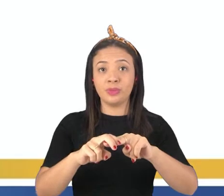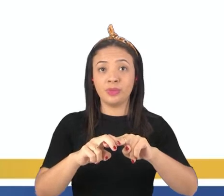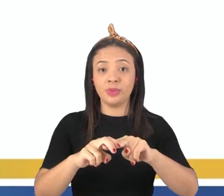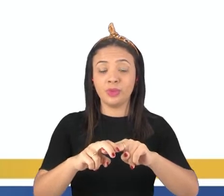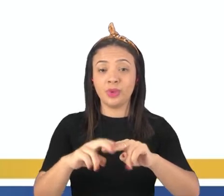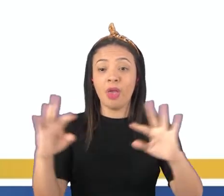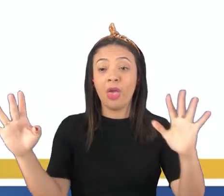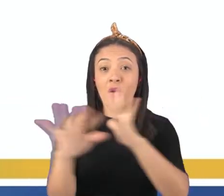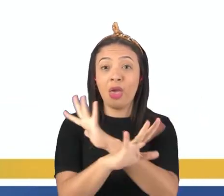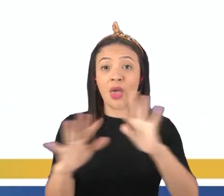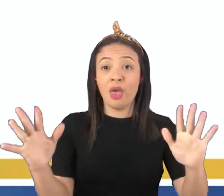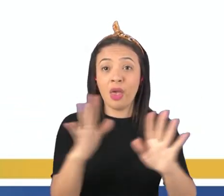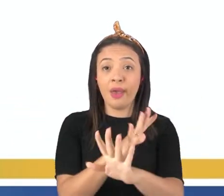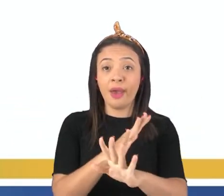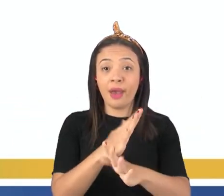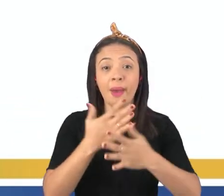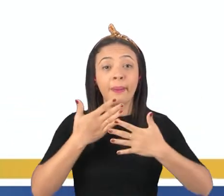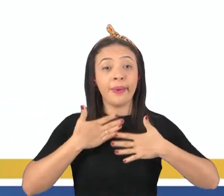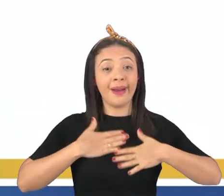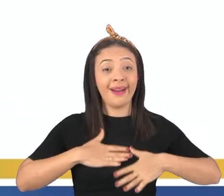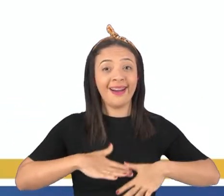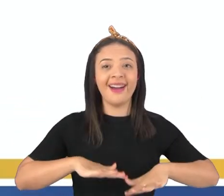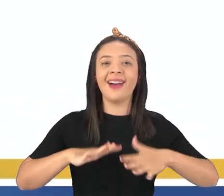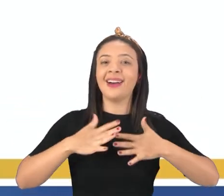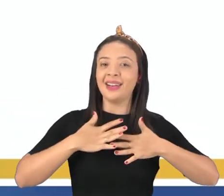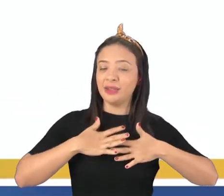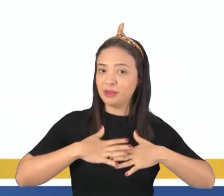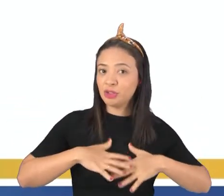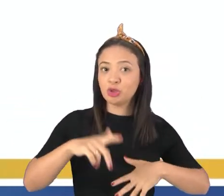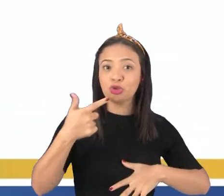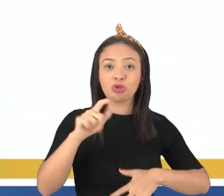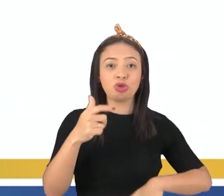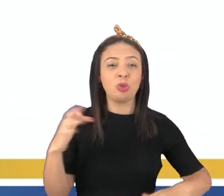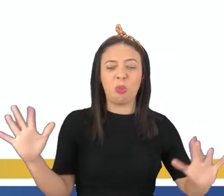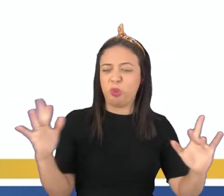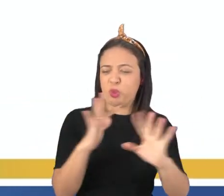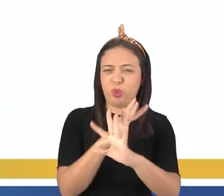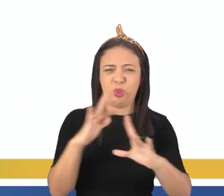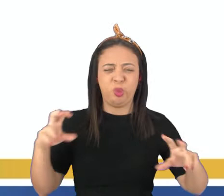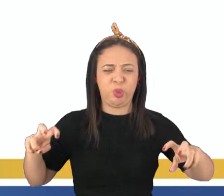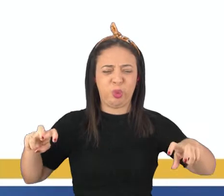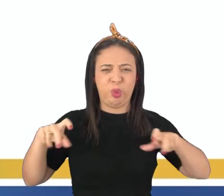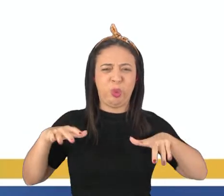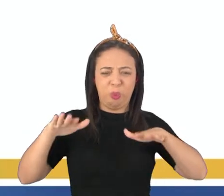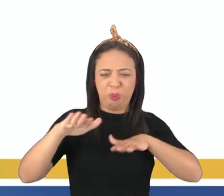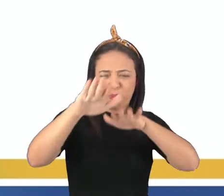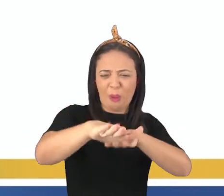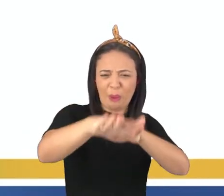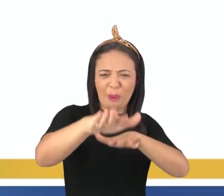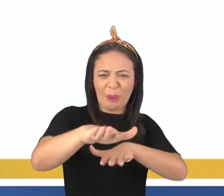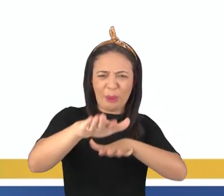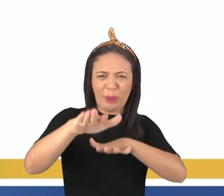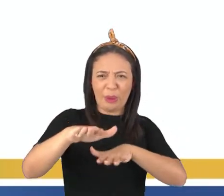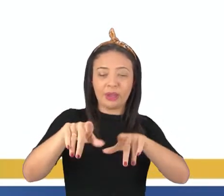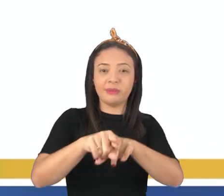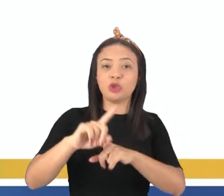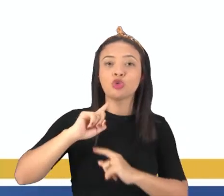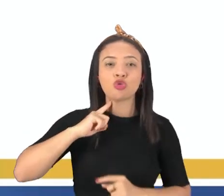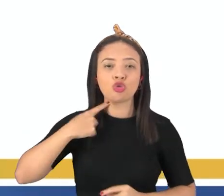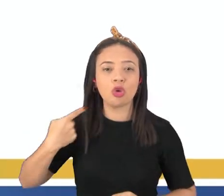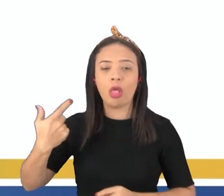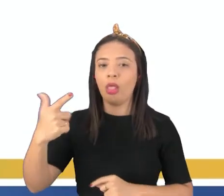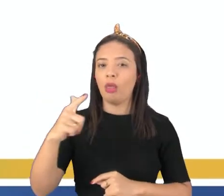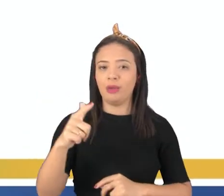era muito mais leve, menos cheio de problemas, de congestionamento, de poluição, enfim. Então,